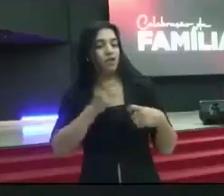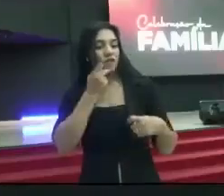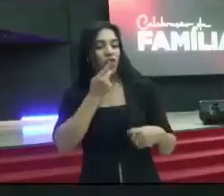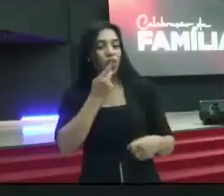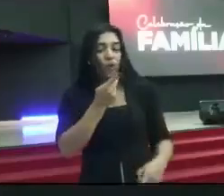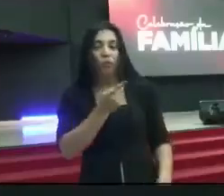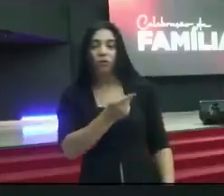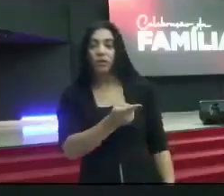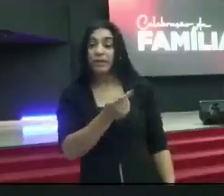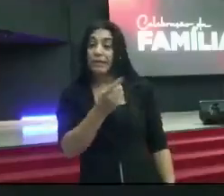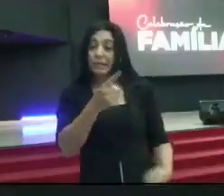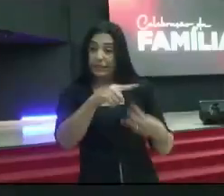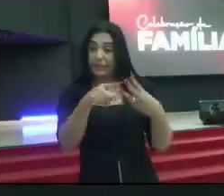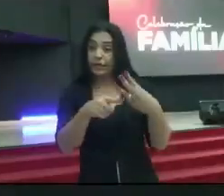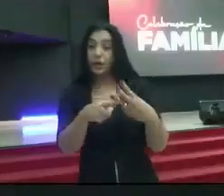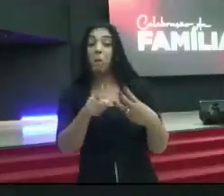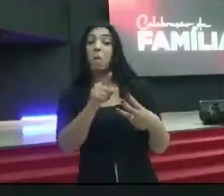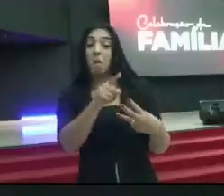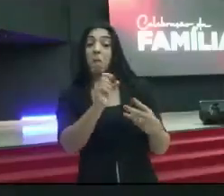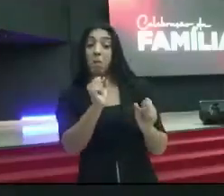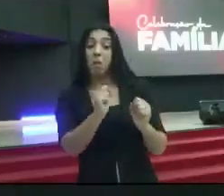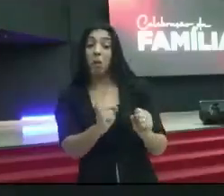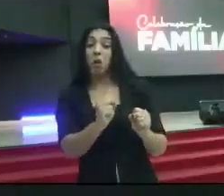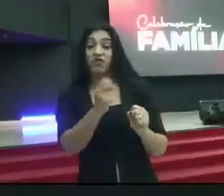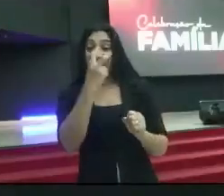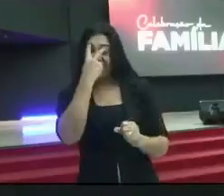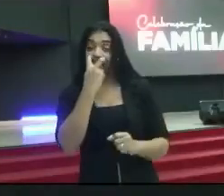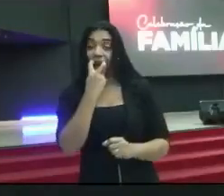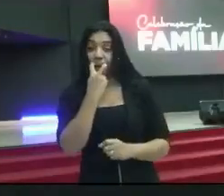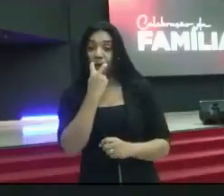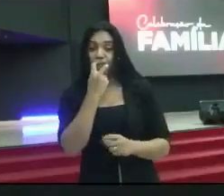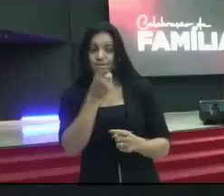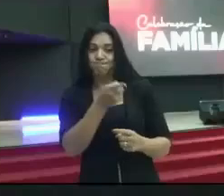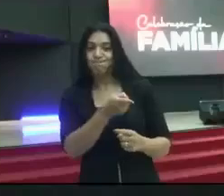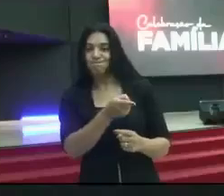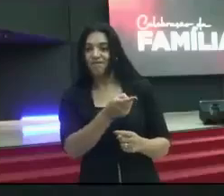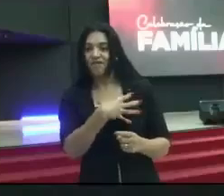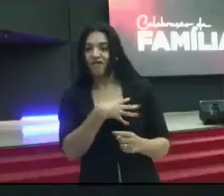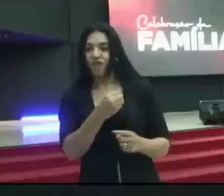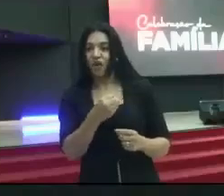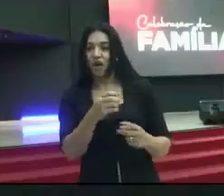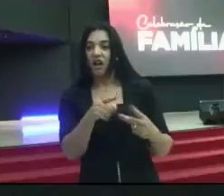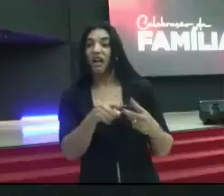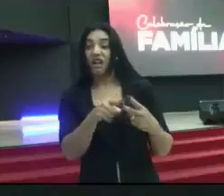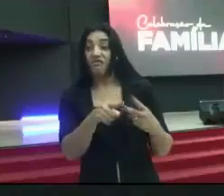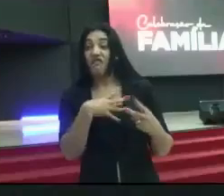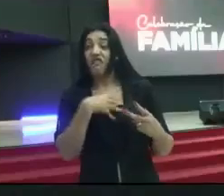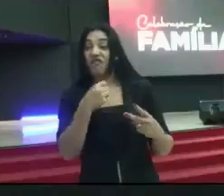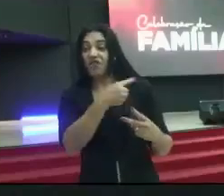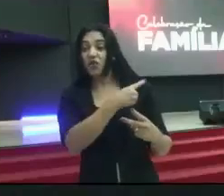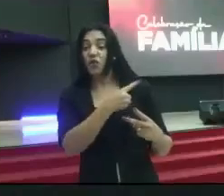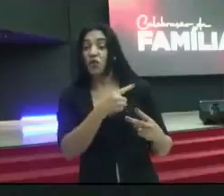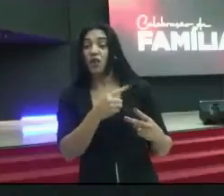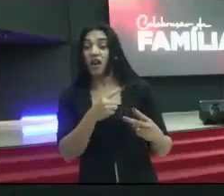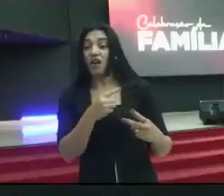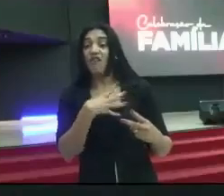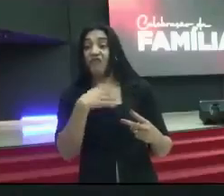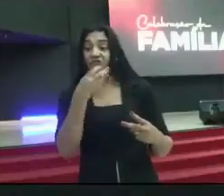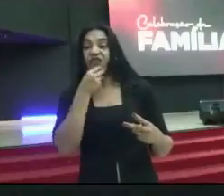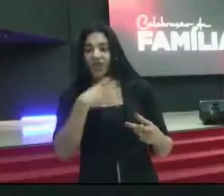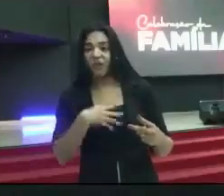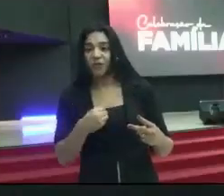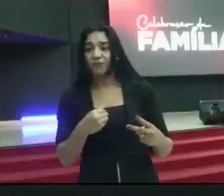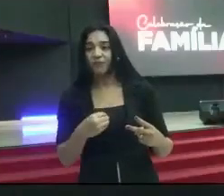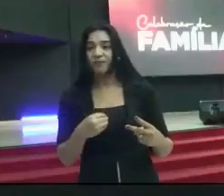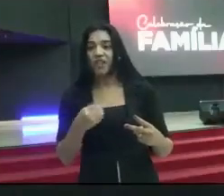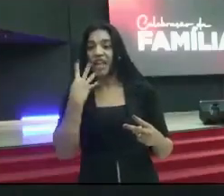a enfermeira disse 3 coisas, ele pode sair daqui cego, ele pode sair daqui vegetando, ou ele pode sair daqui